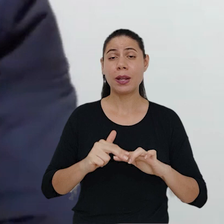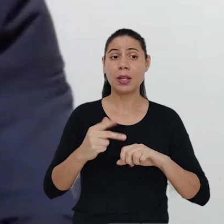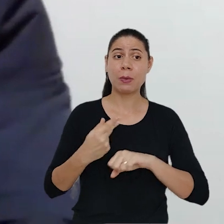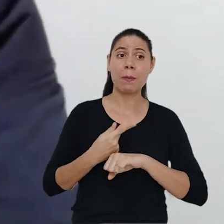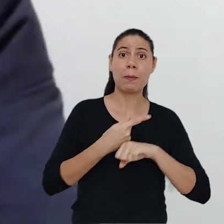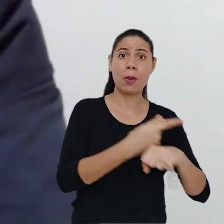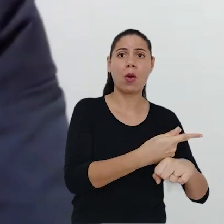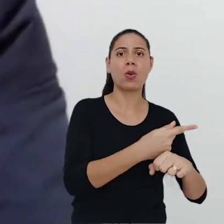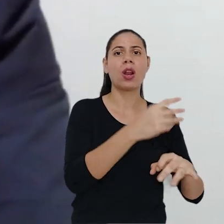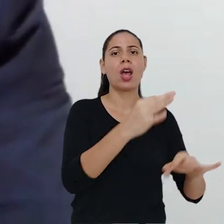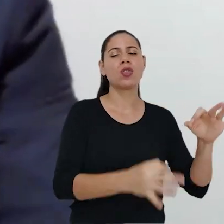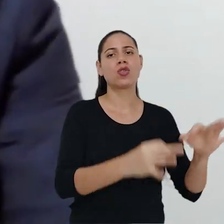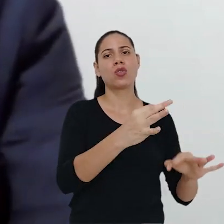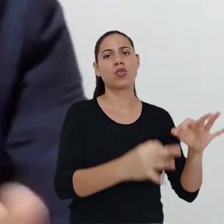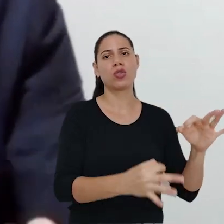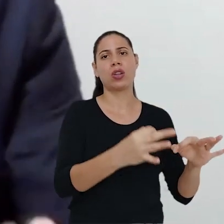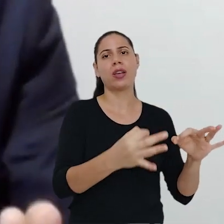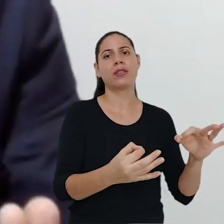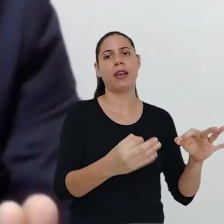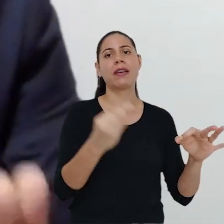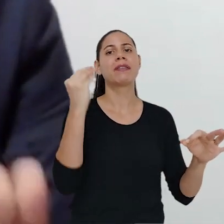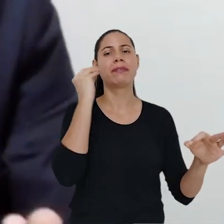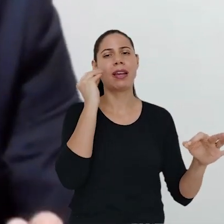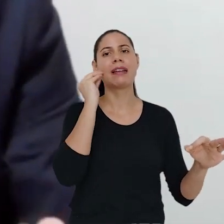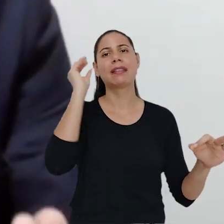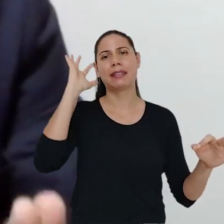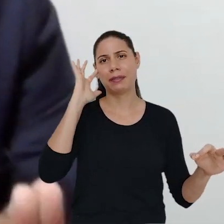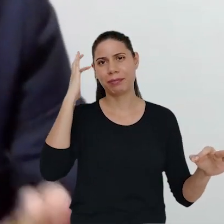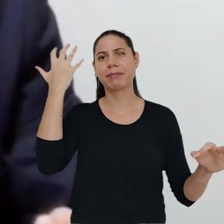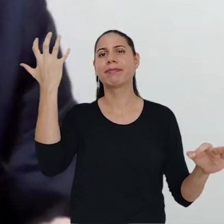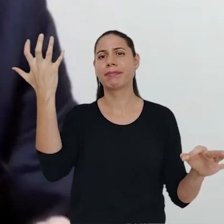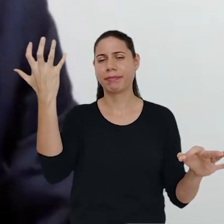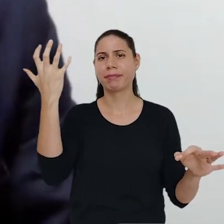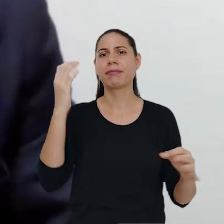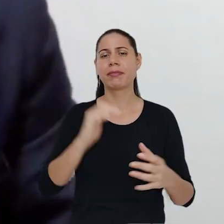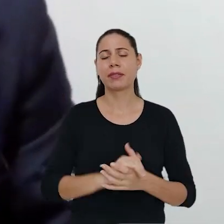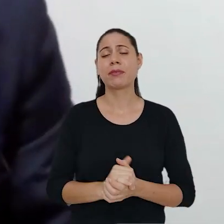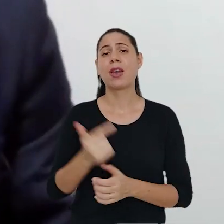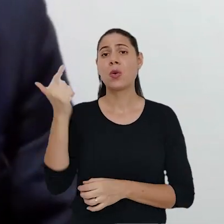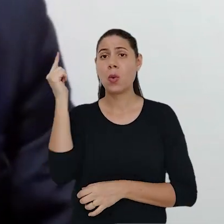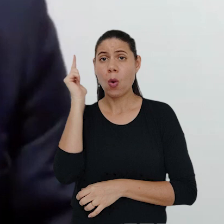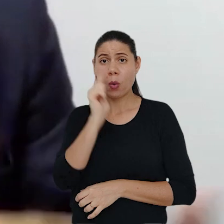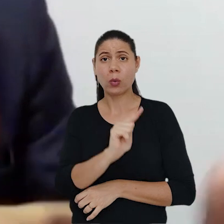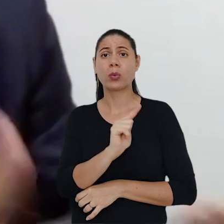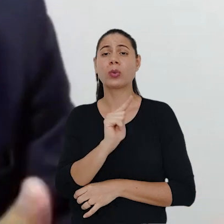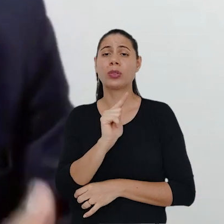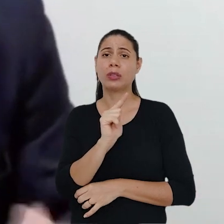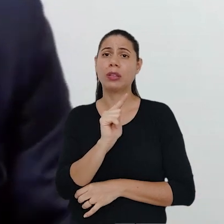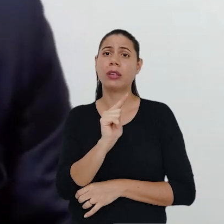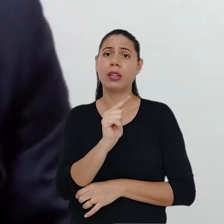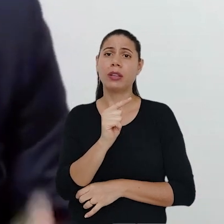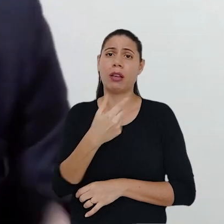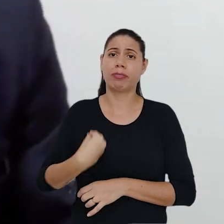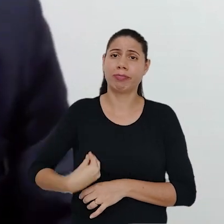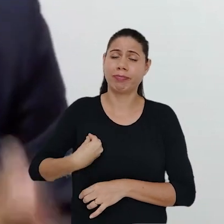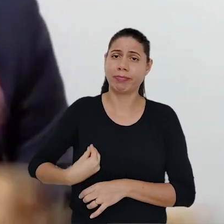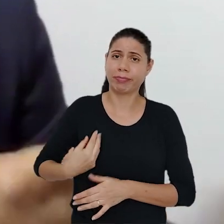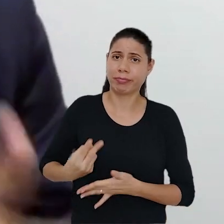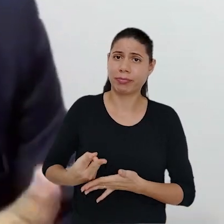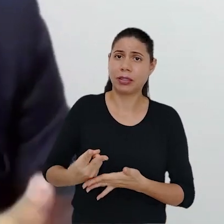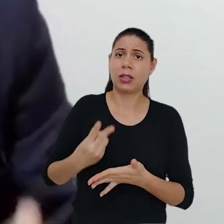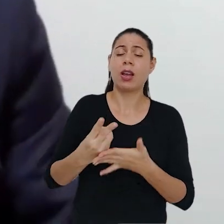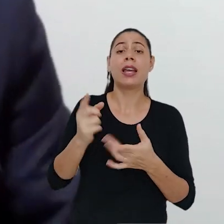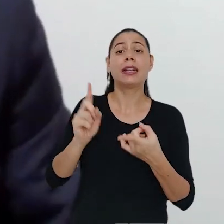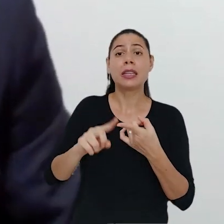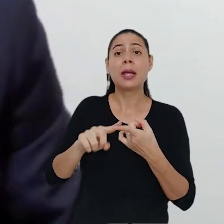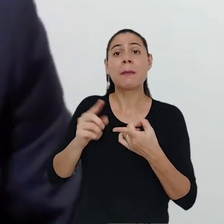buscar a justiça é o único meio dessas pessoas conseguirem um meio de se manter, de